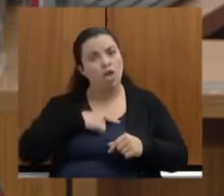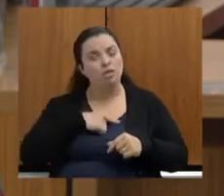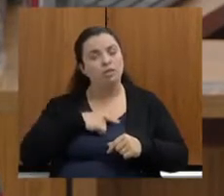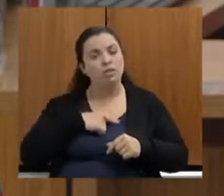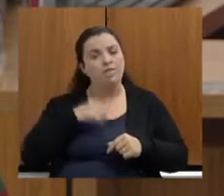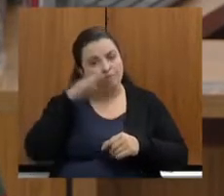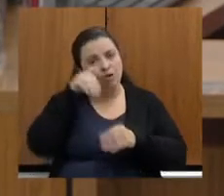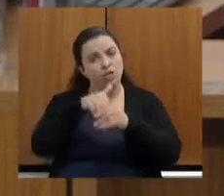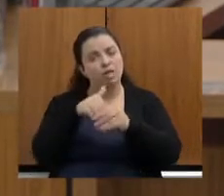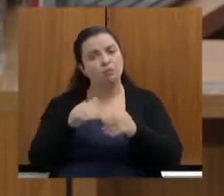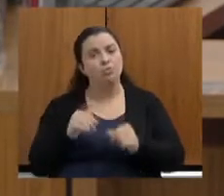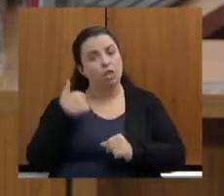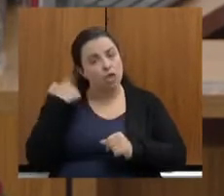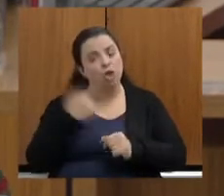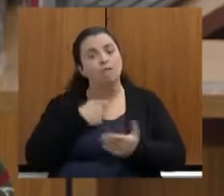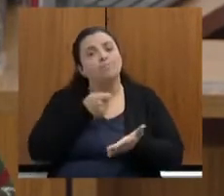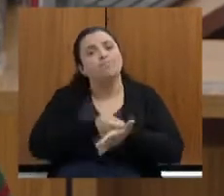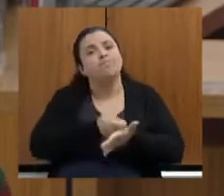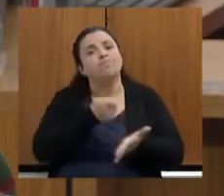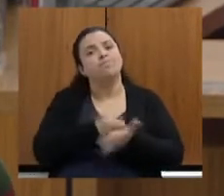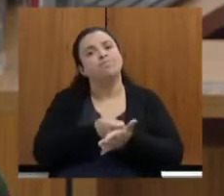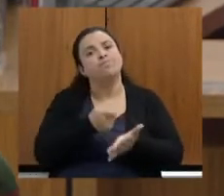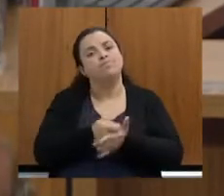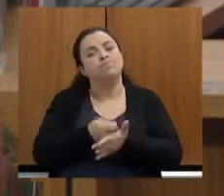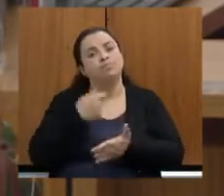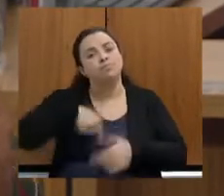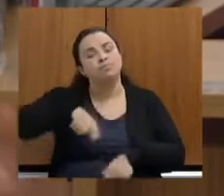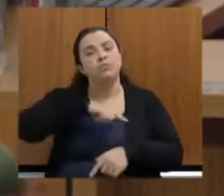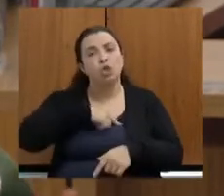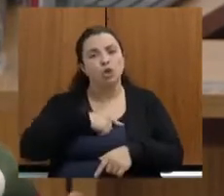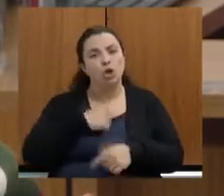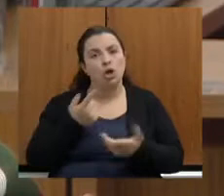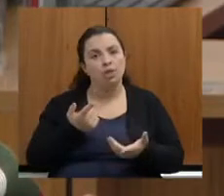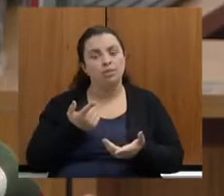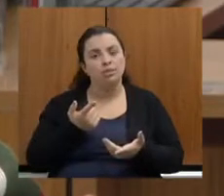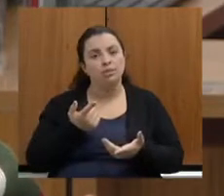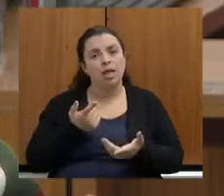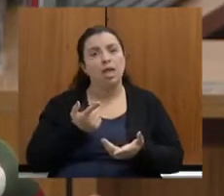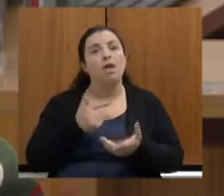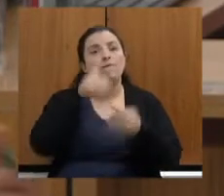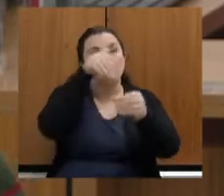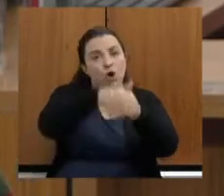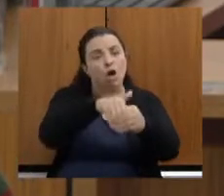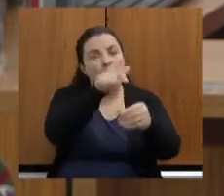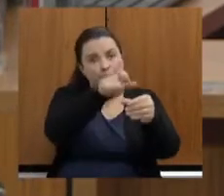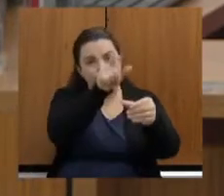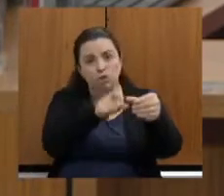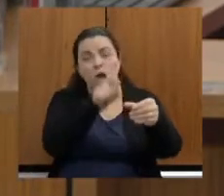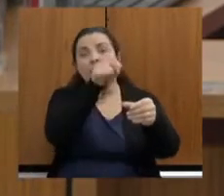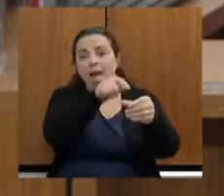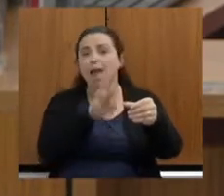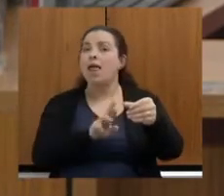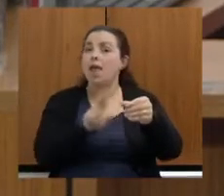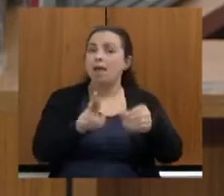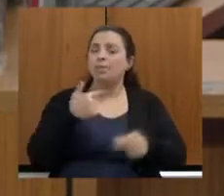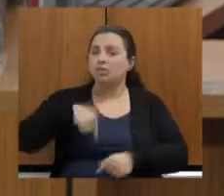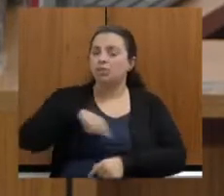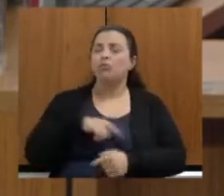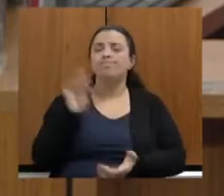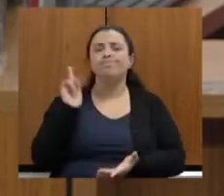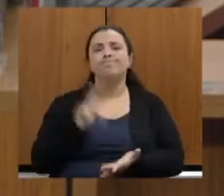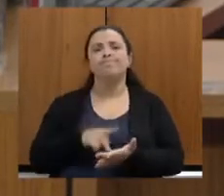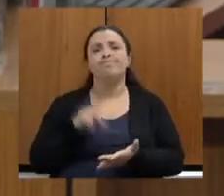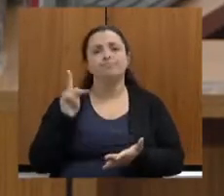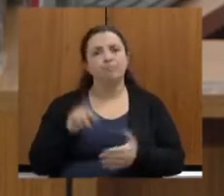então nós quer exigimos que os nossos pessoas que a gente coloca lá que elas venham nos representar